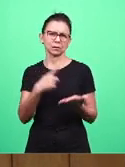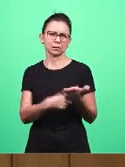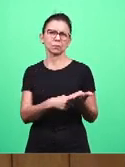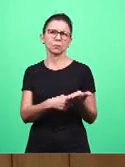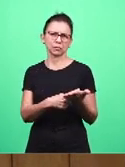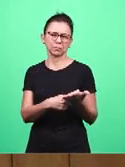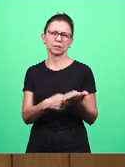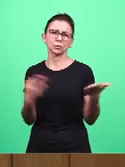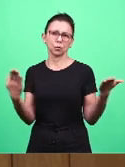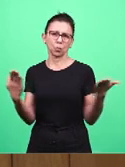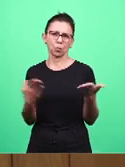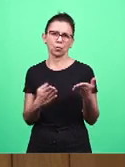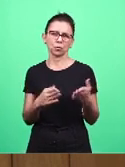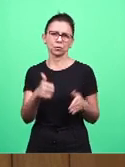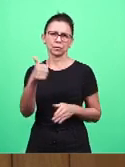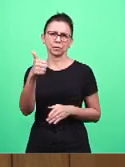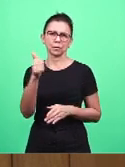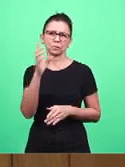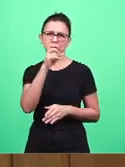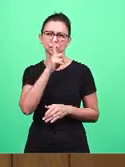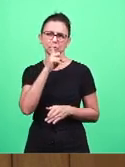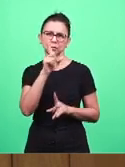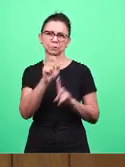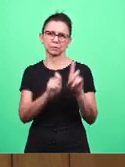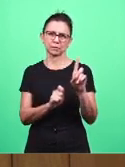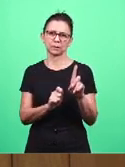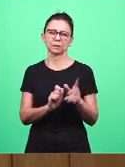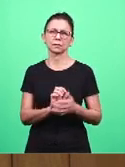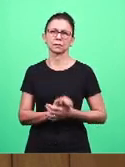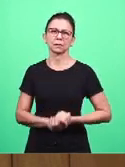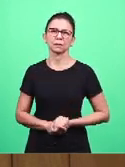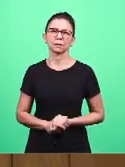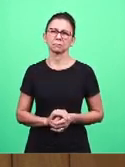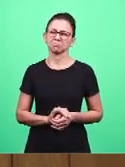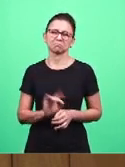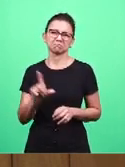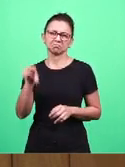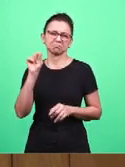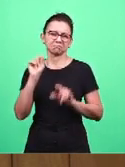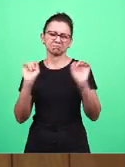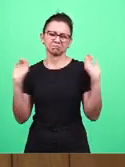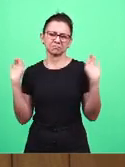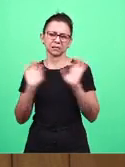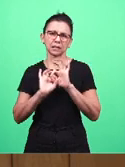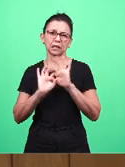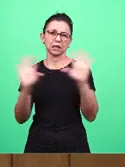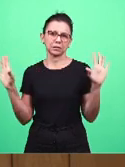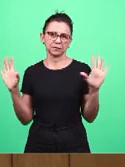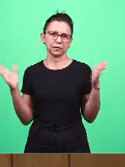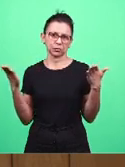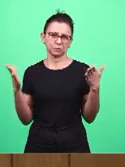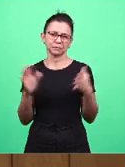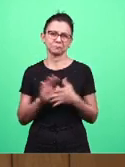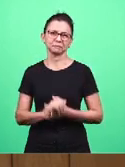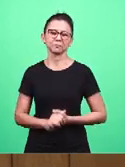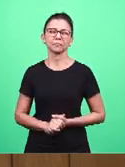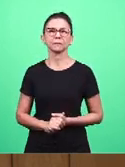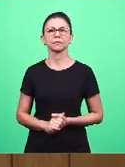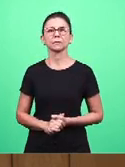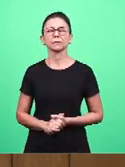Nós lembramos aos irmãos que registros de outros eventos que nos foram enviados serão publicados no site da Rádio